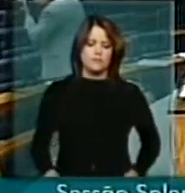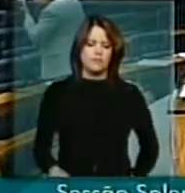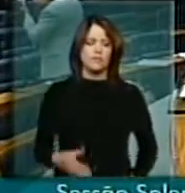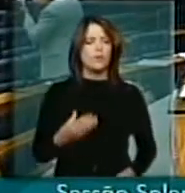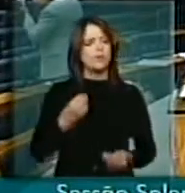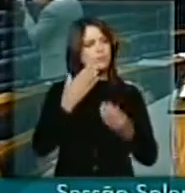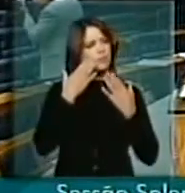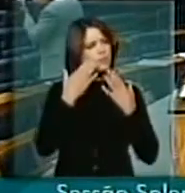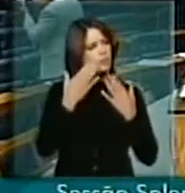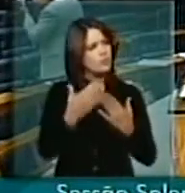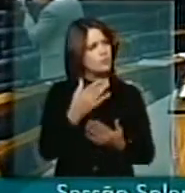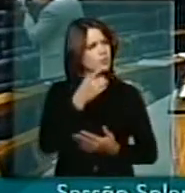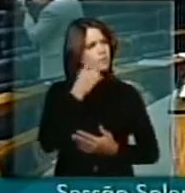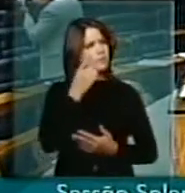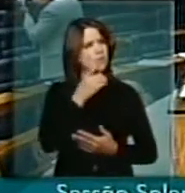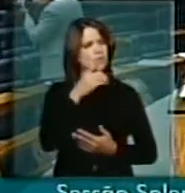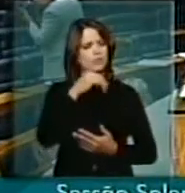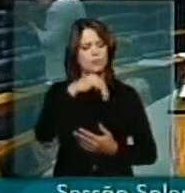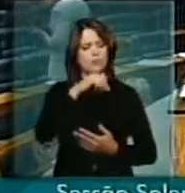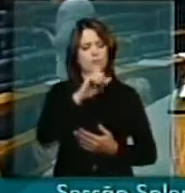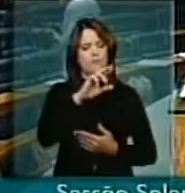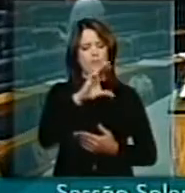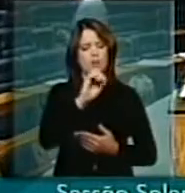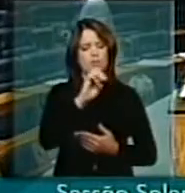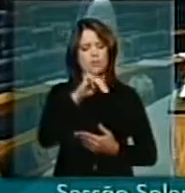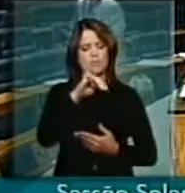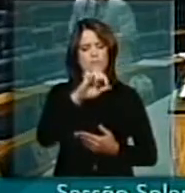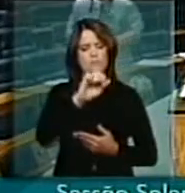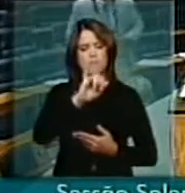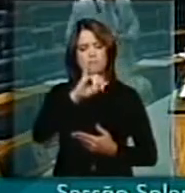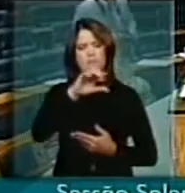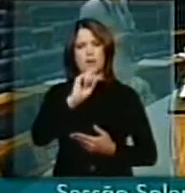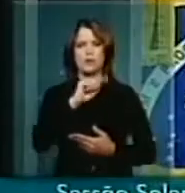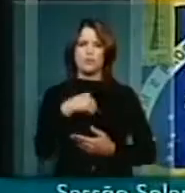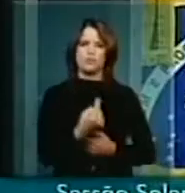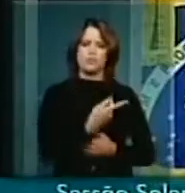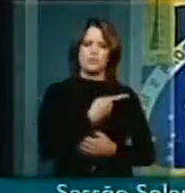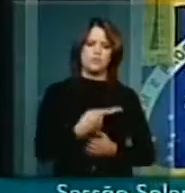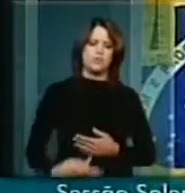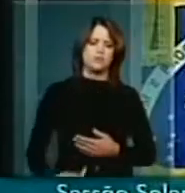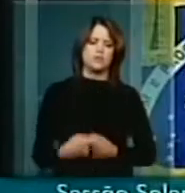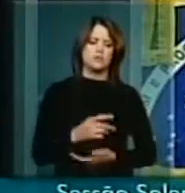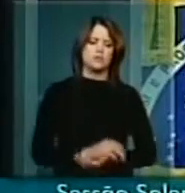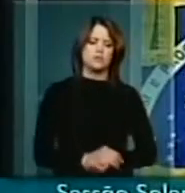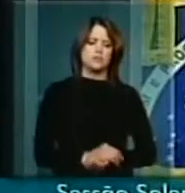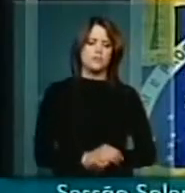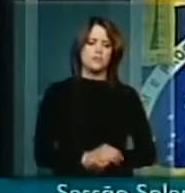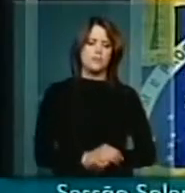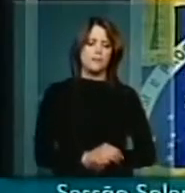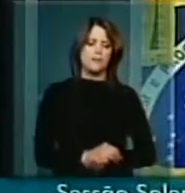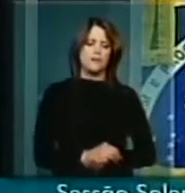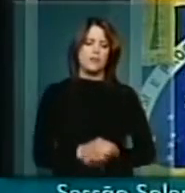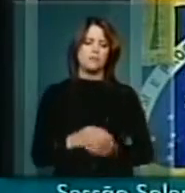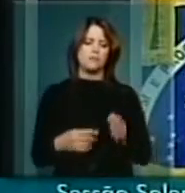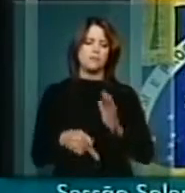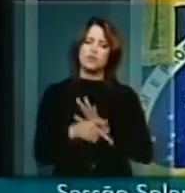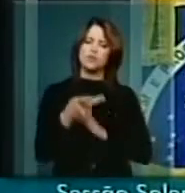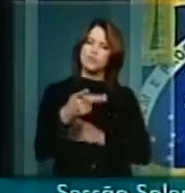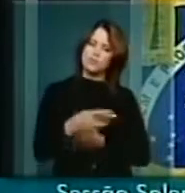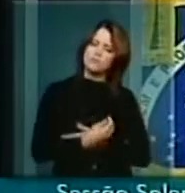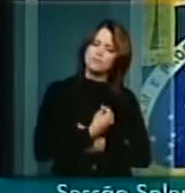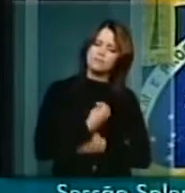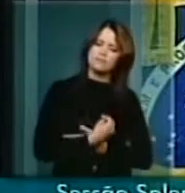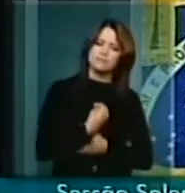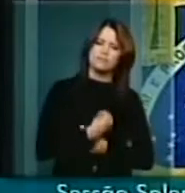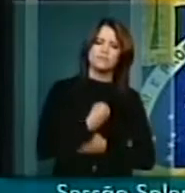obrigado, deputado Marco Maia, nosso presidente, pela sua